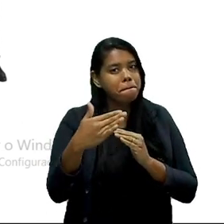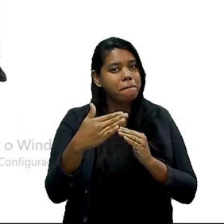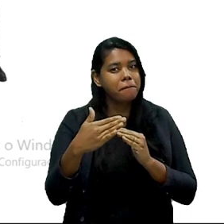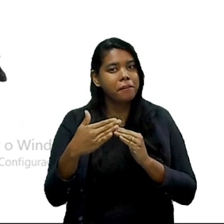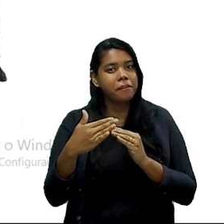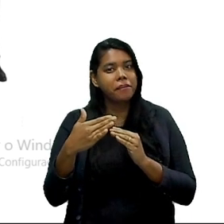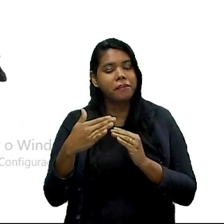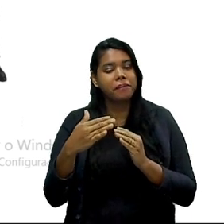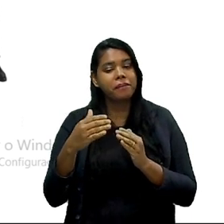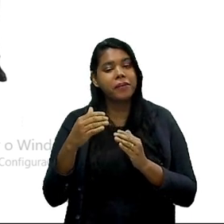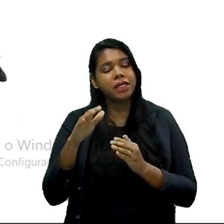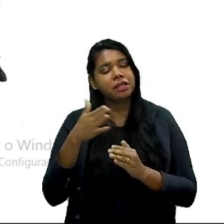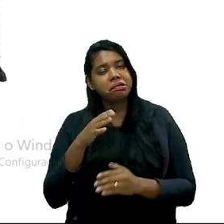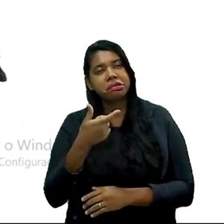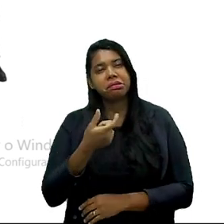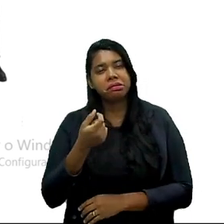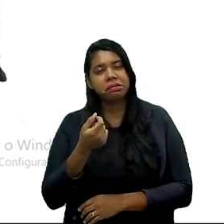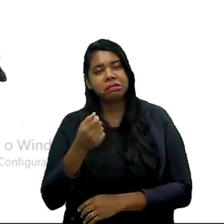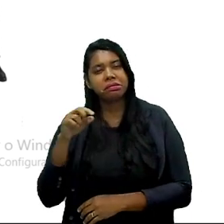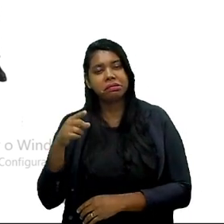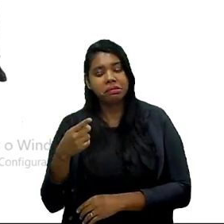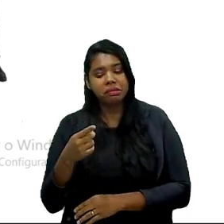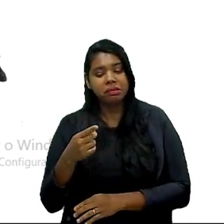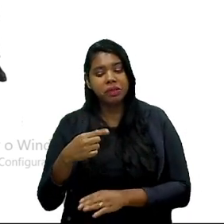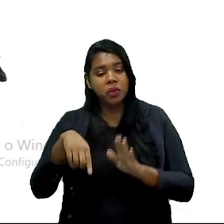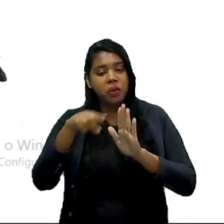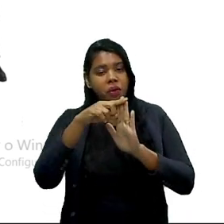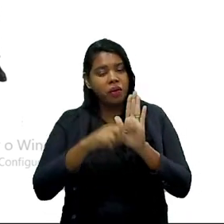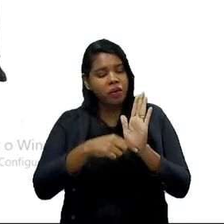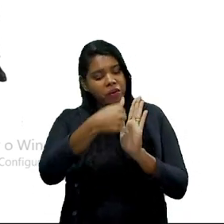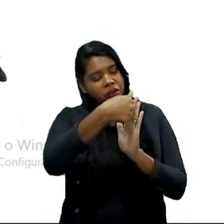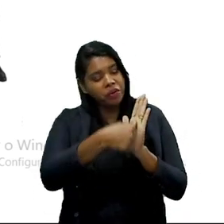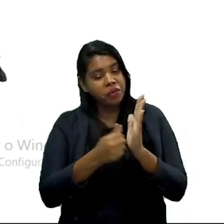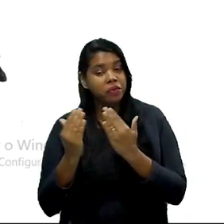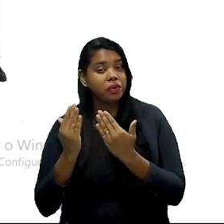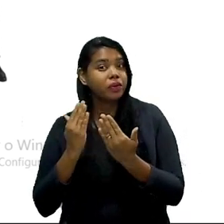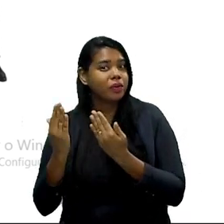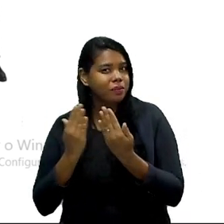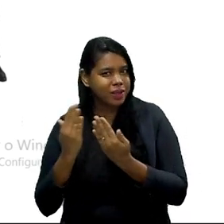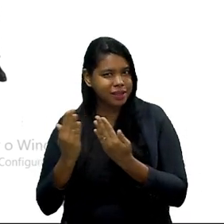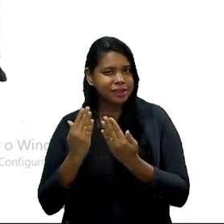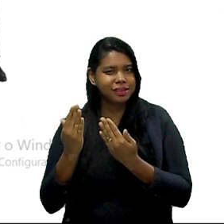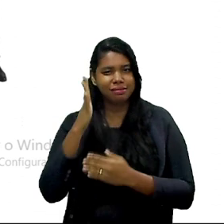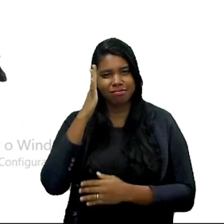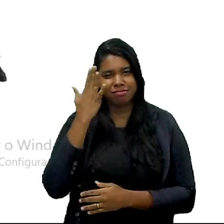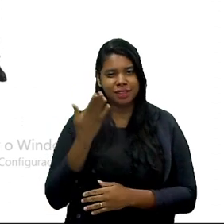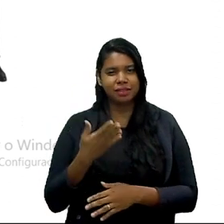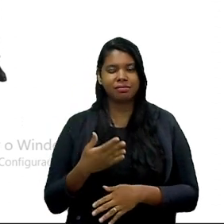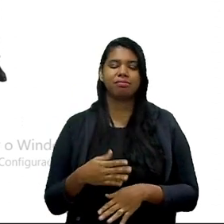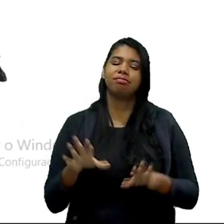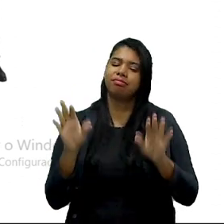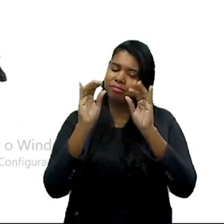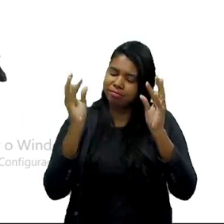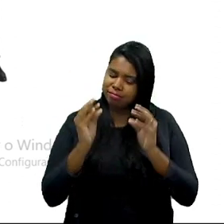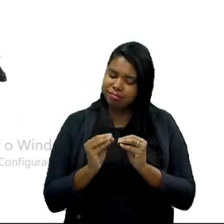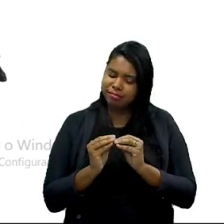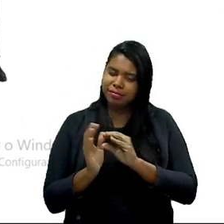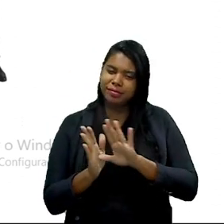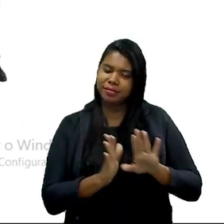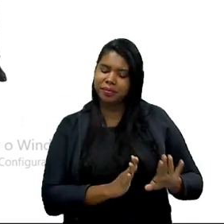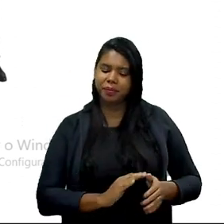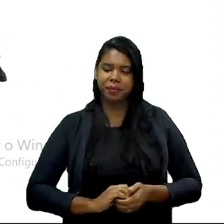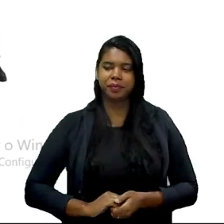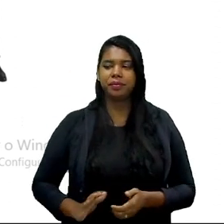da mercadoria de 20 e, de repente, ele faz uma relação de comparação. Vamos exemplificar. Se ele,